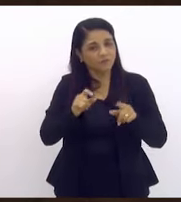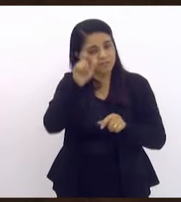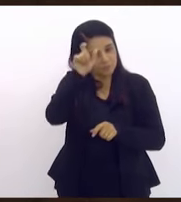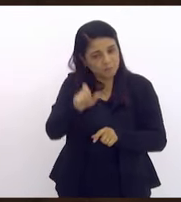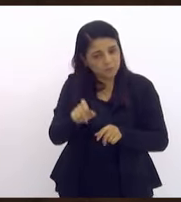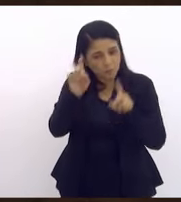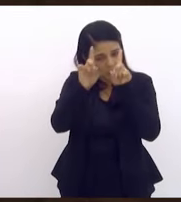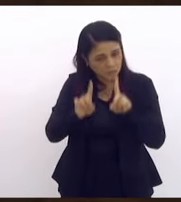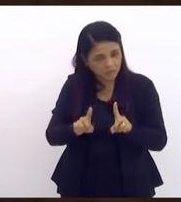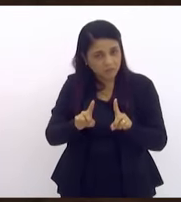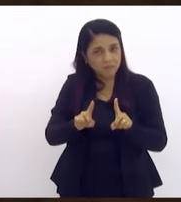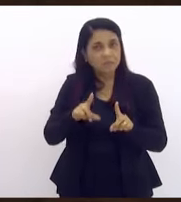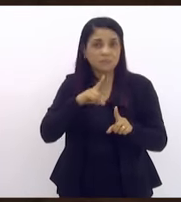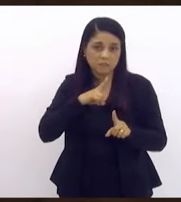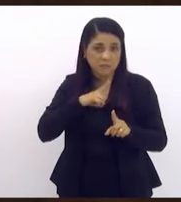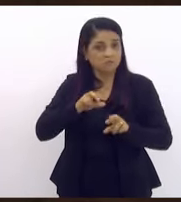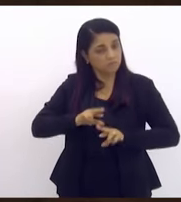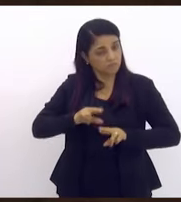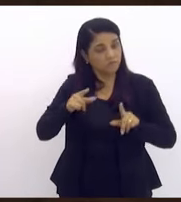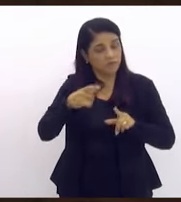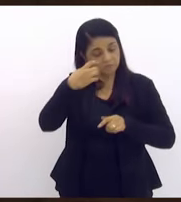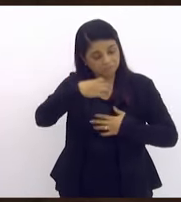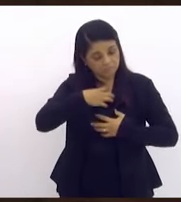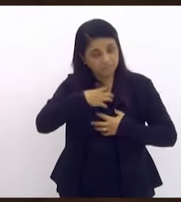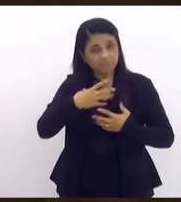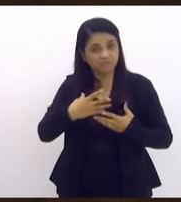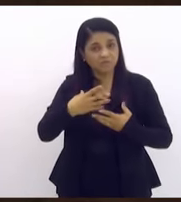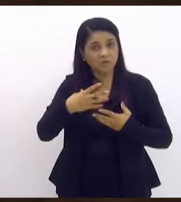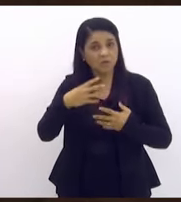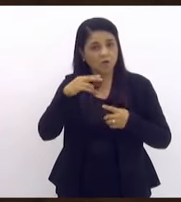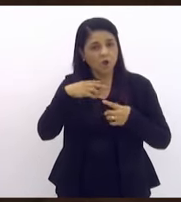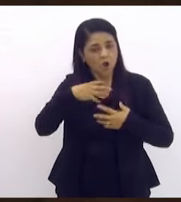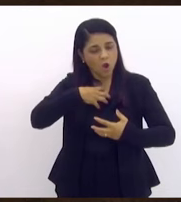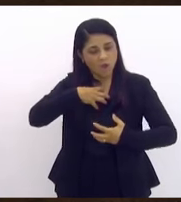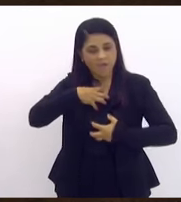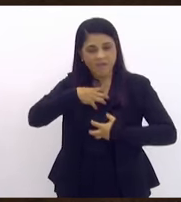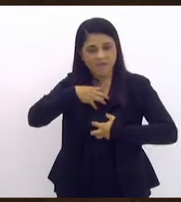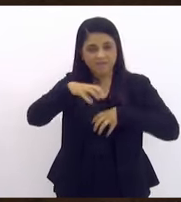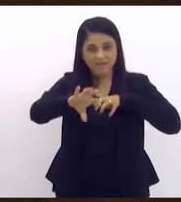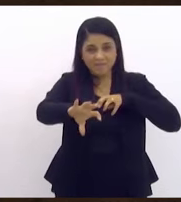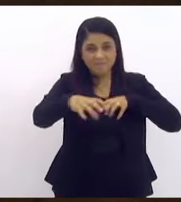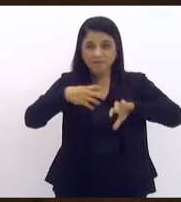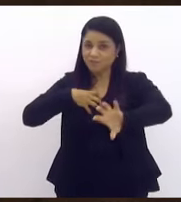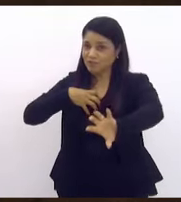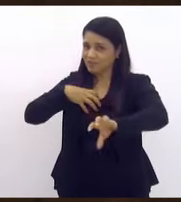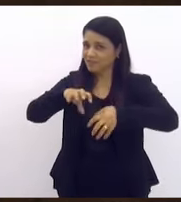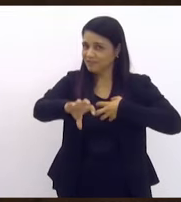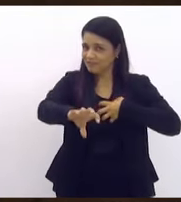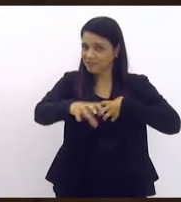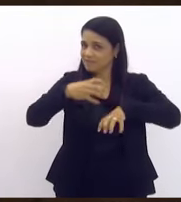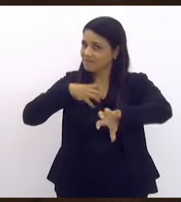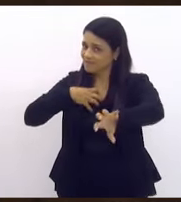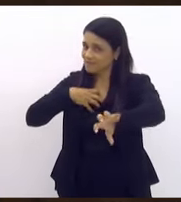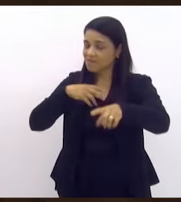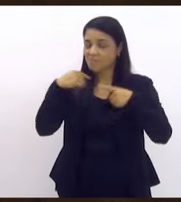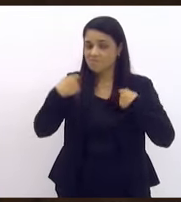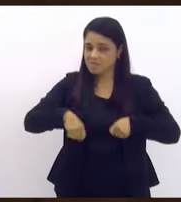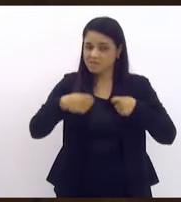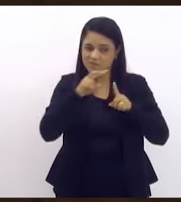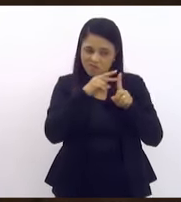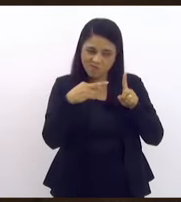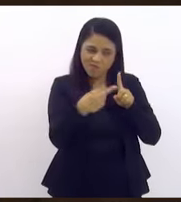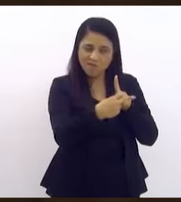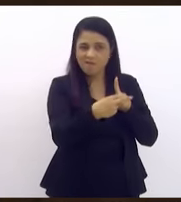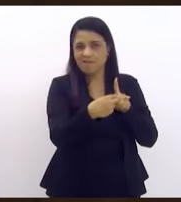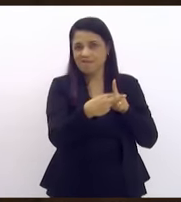fato, tem uma diferença. Isto é equidade. Isto é olhar com carinho e com amor aqueles que, de fato, precisam de um olhar que